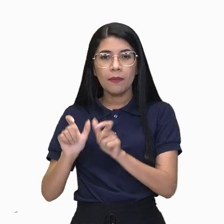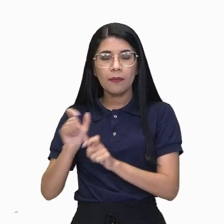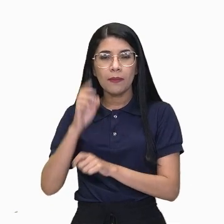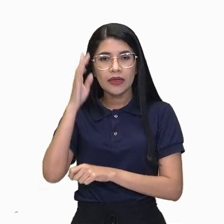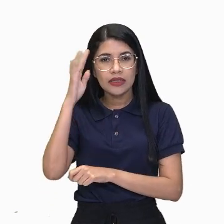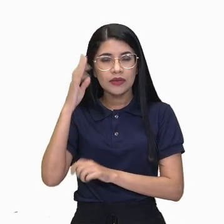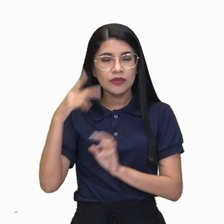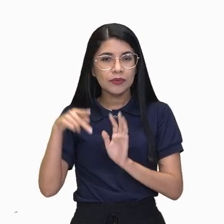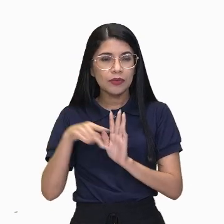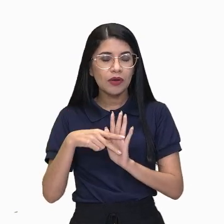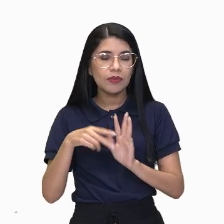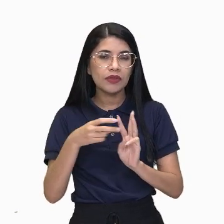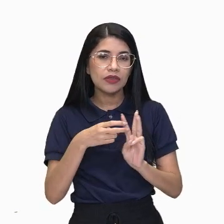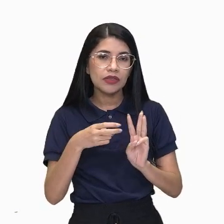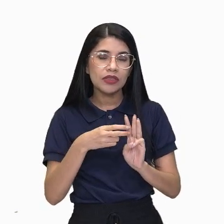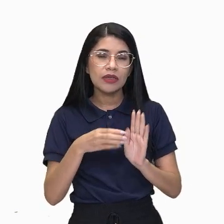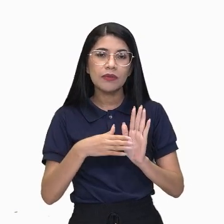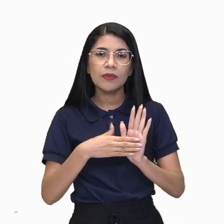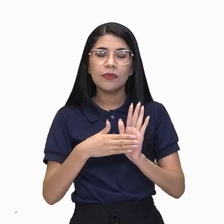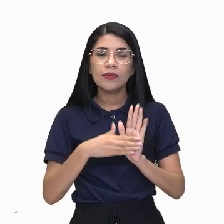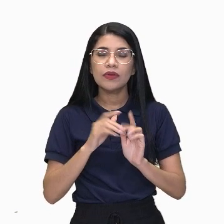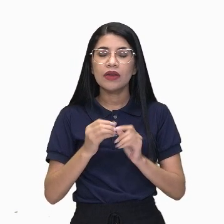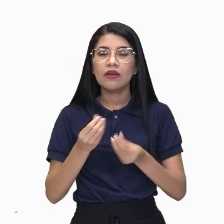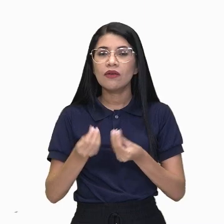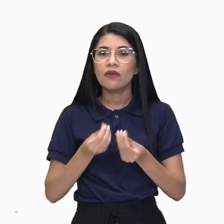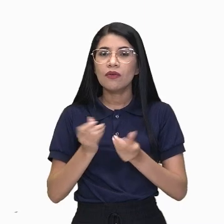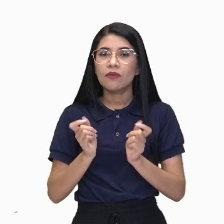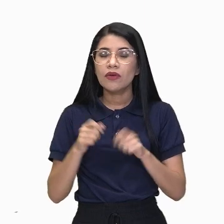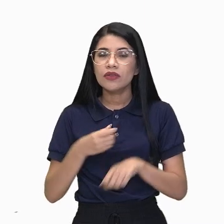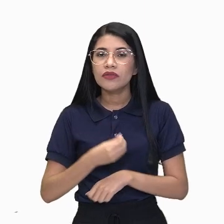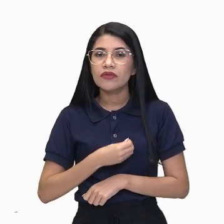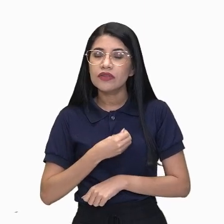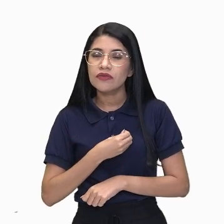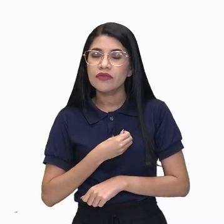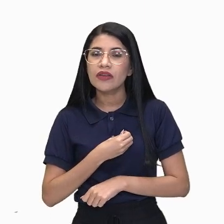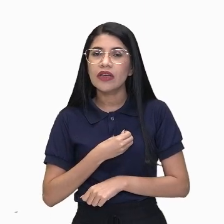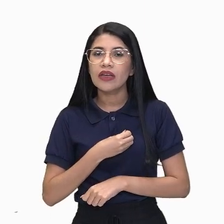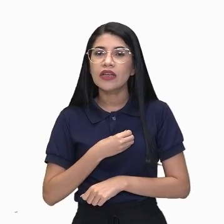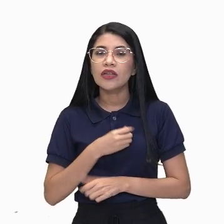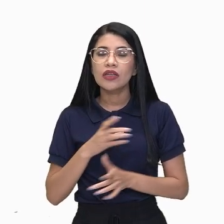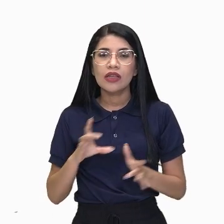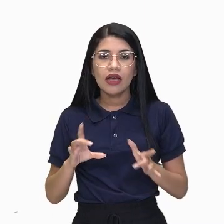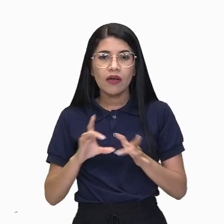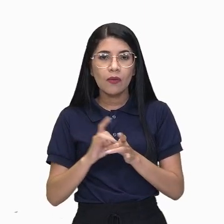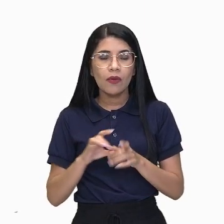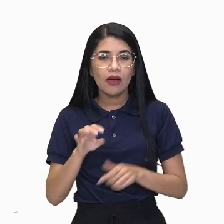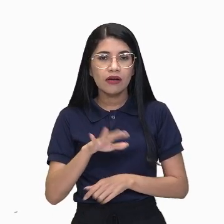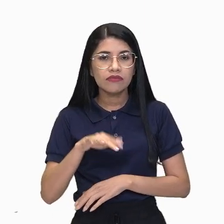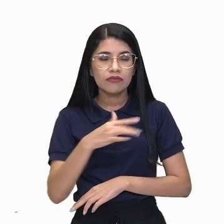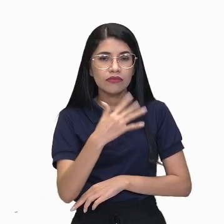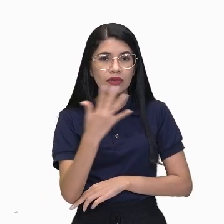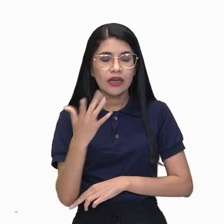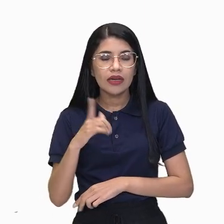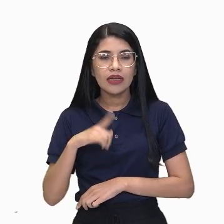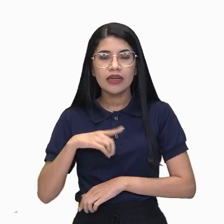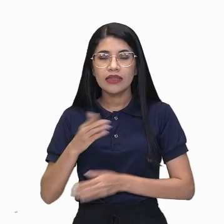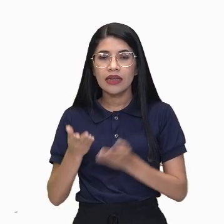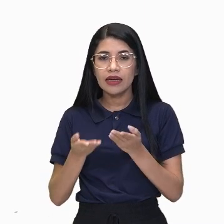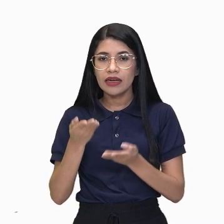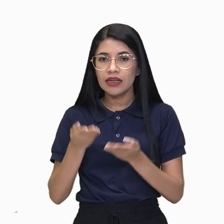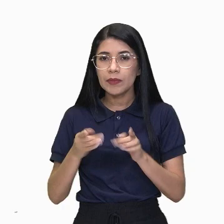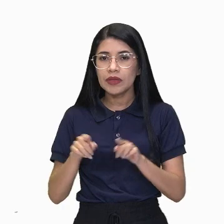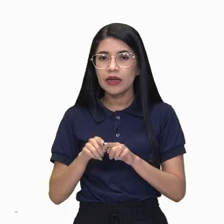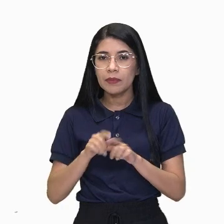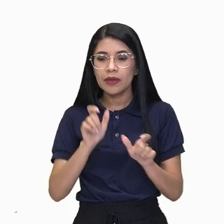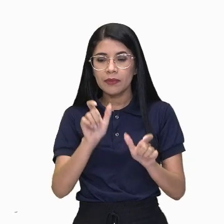indígenas que propõem um modo de existência em equilíbrio com a natureza e com os outros. Então vejam lá que